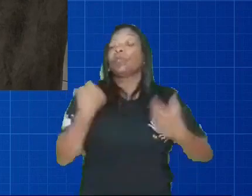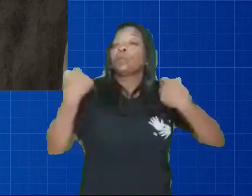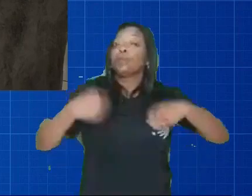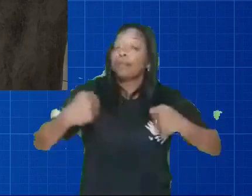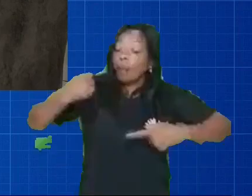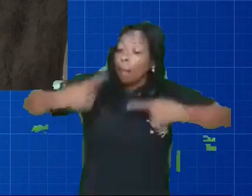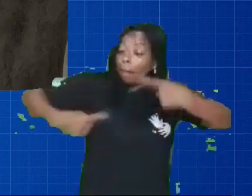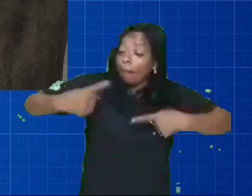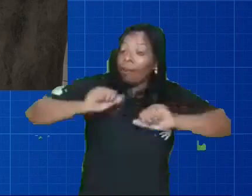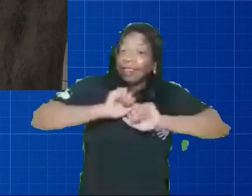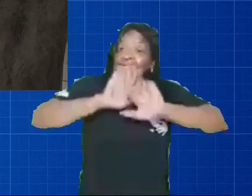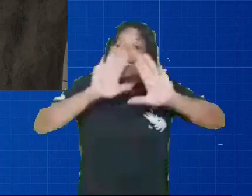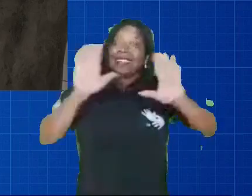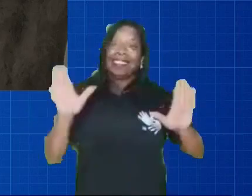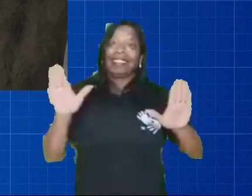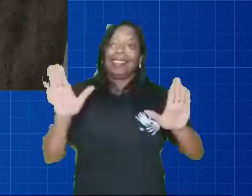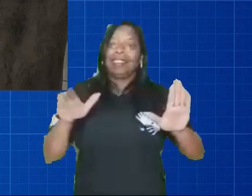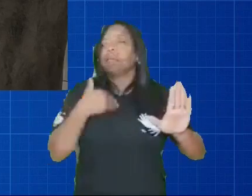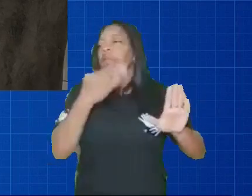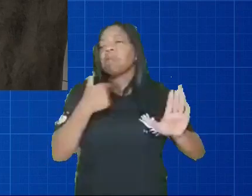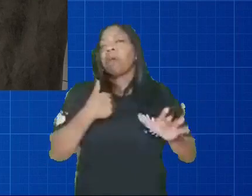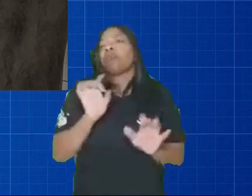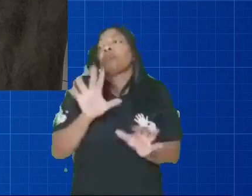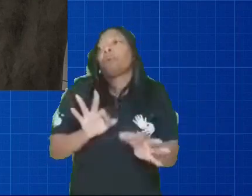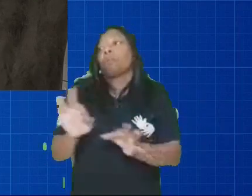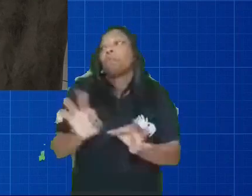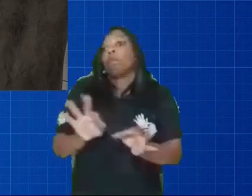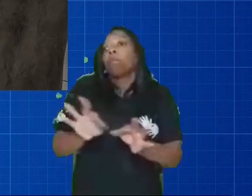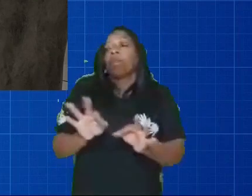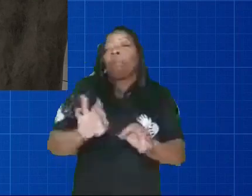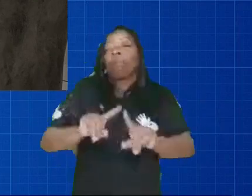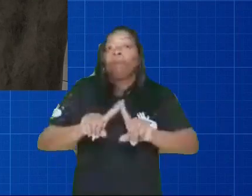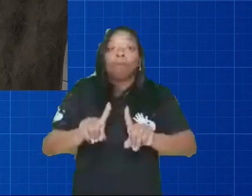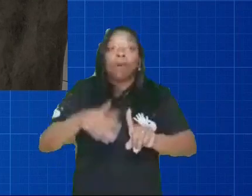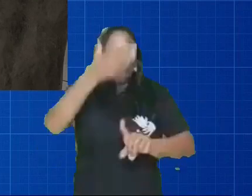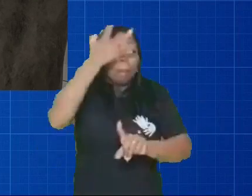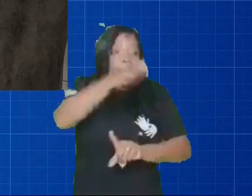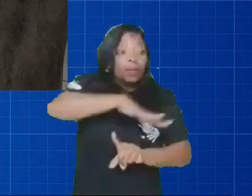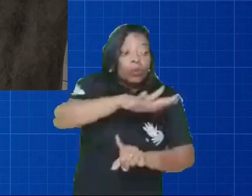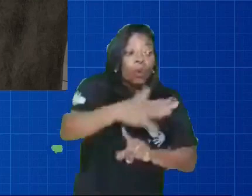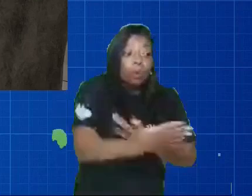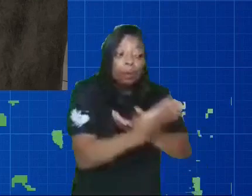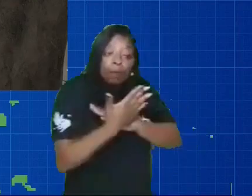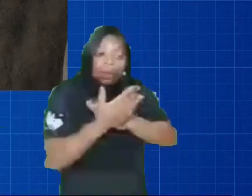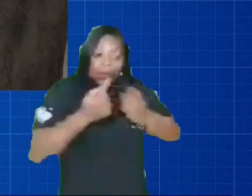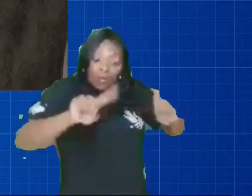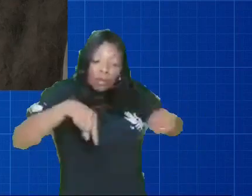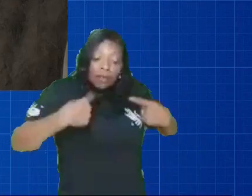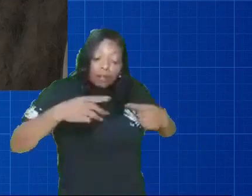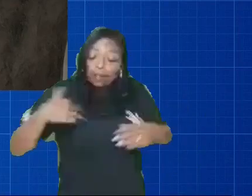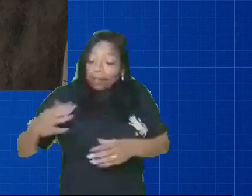não é integrar planos, é integrar pessoas que realizam esses planos. Né? Esse é o desafio. E tem outros